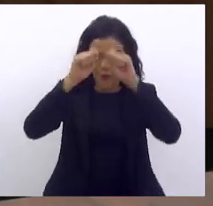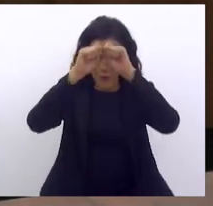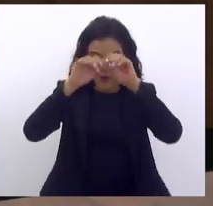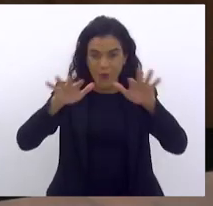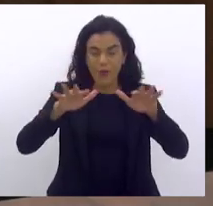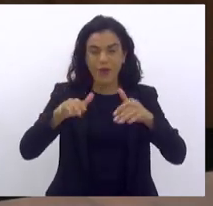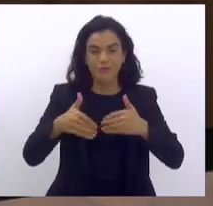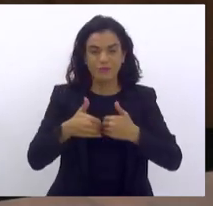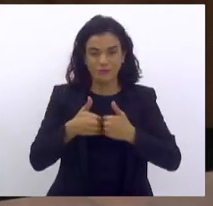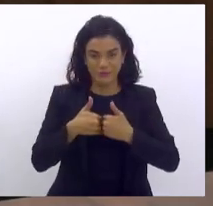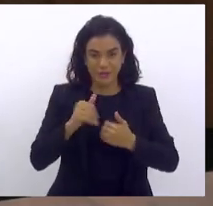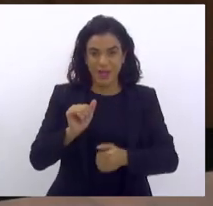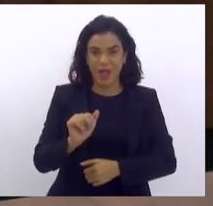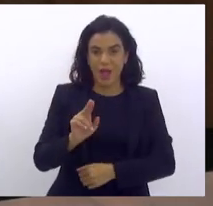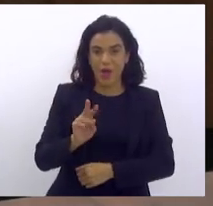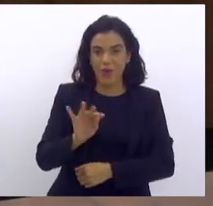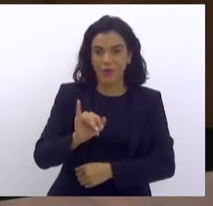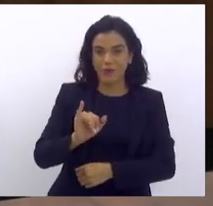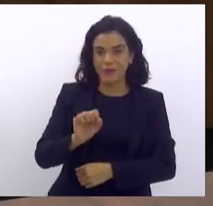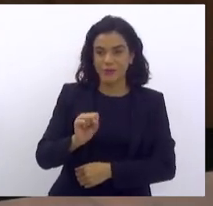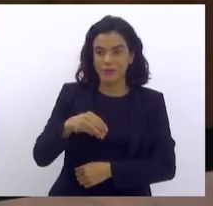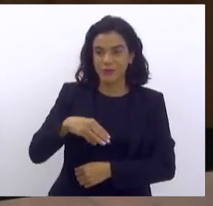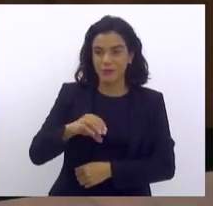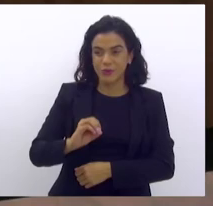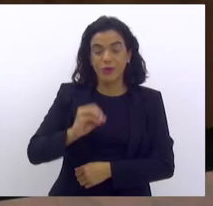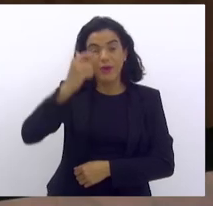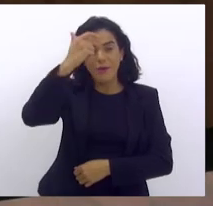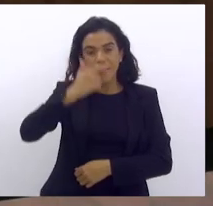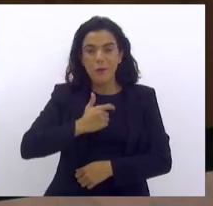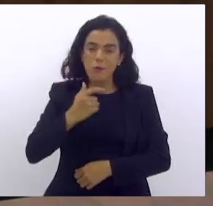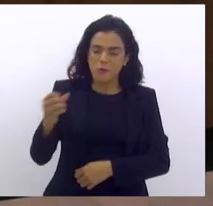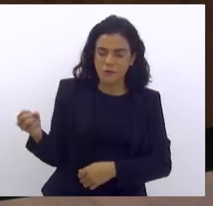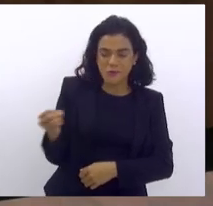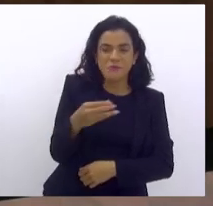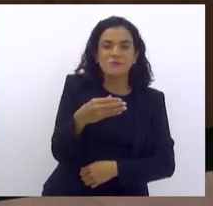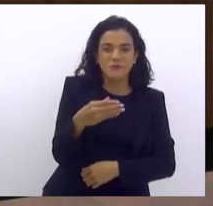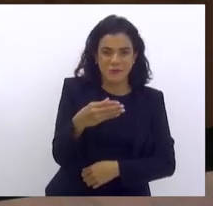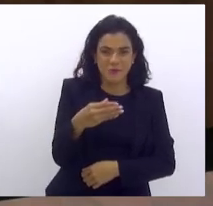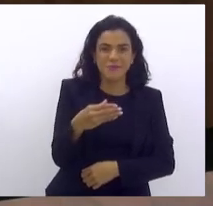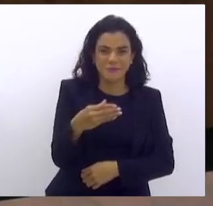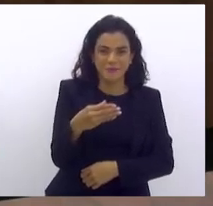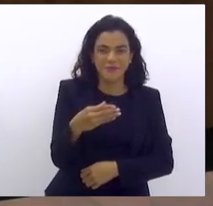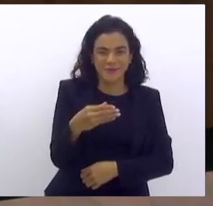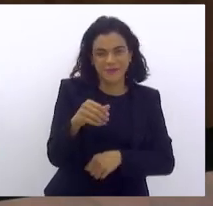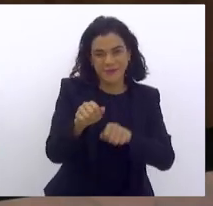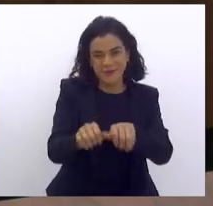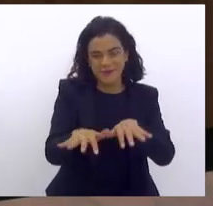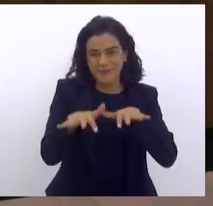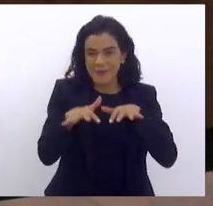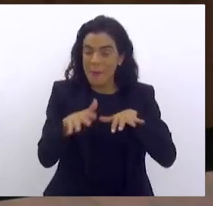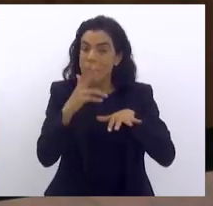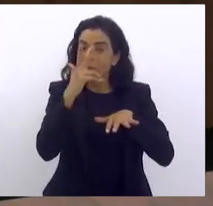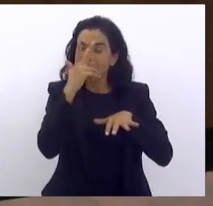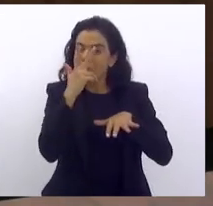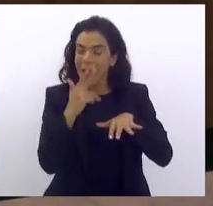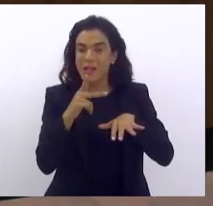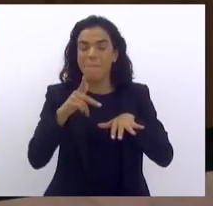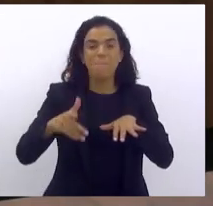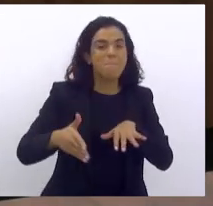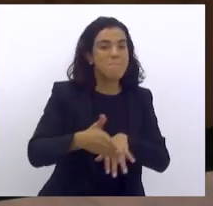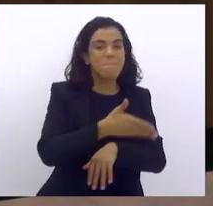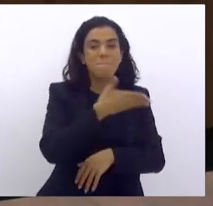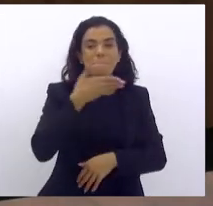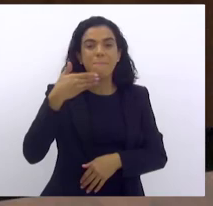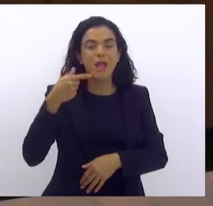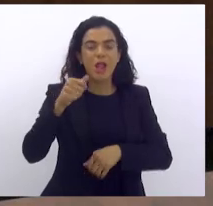Autismo. Creio eu, sou novo aqui no Parlamento, que deve ter sido uma das melhores